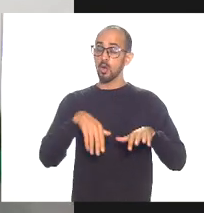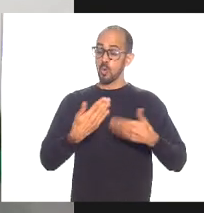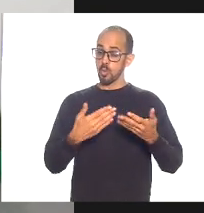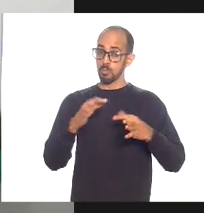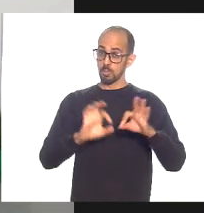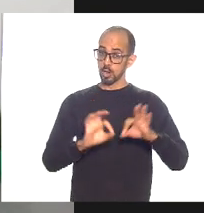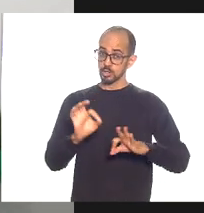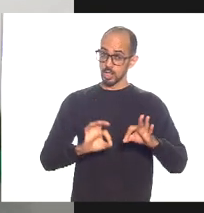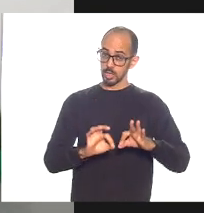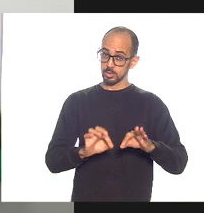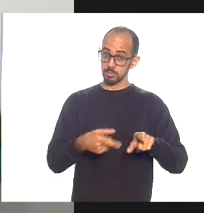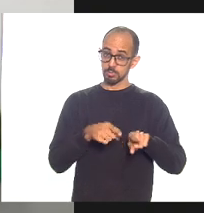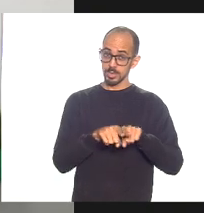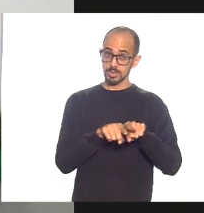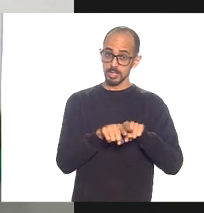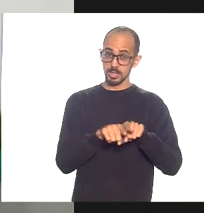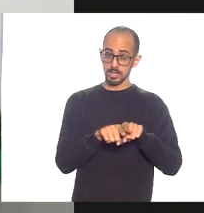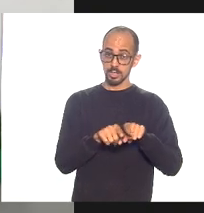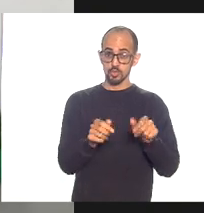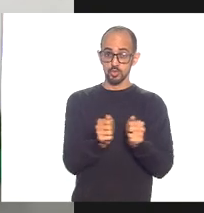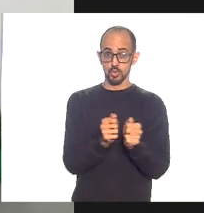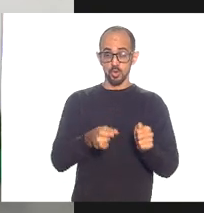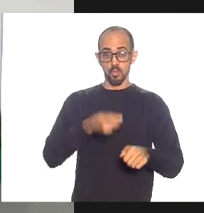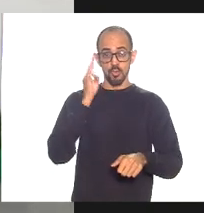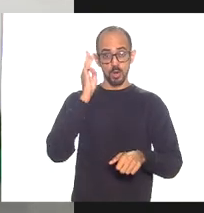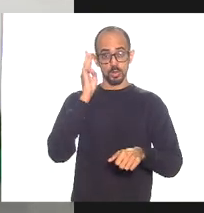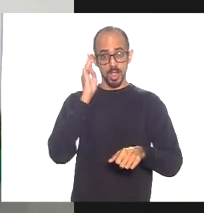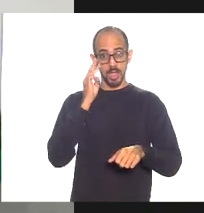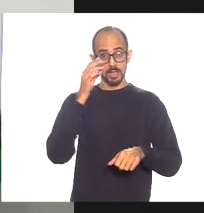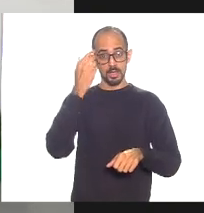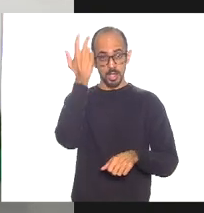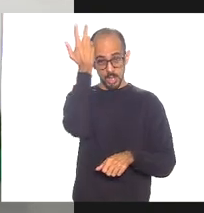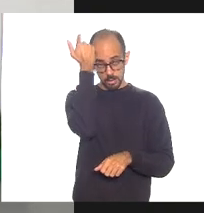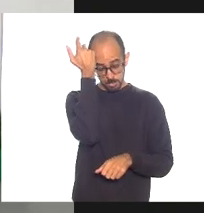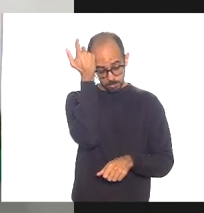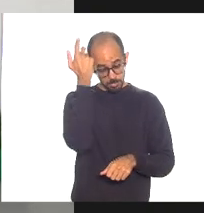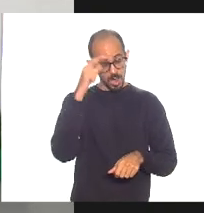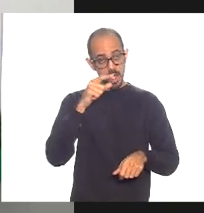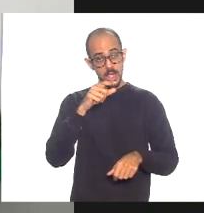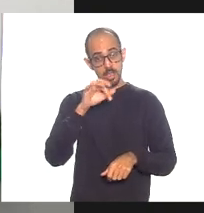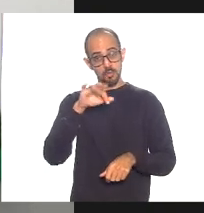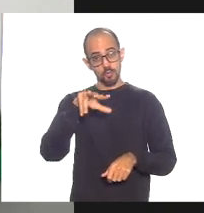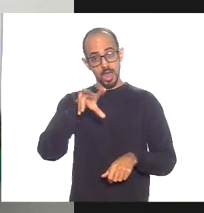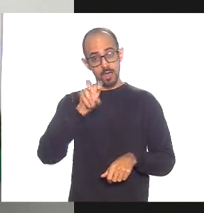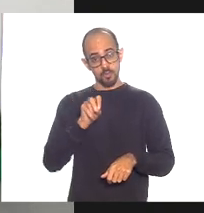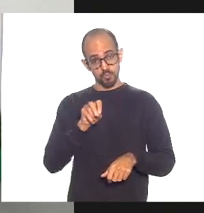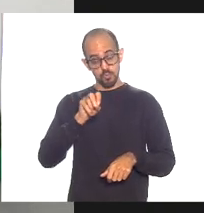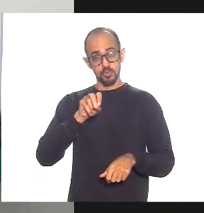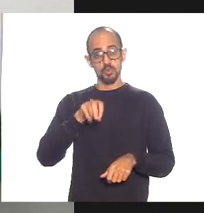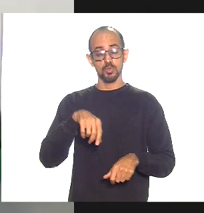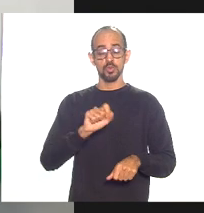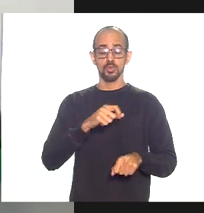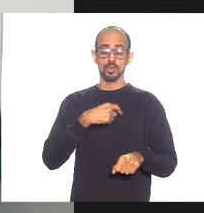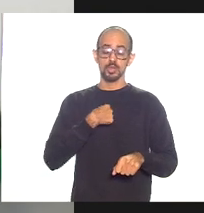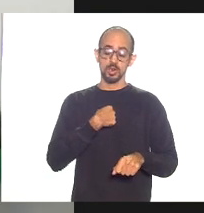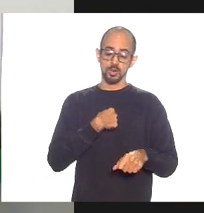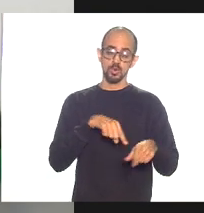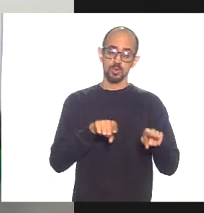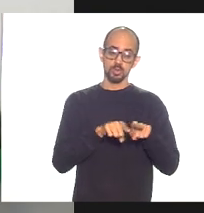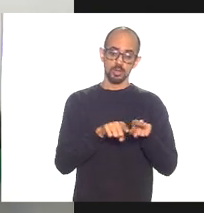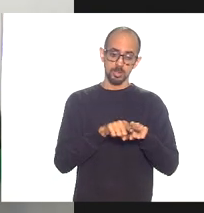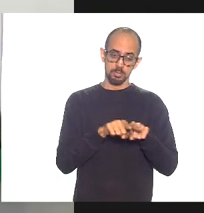parceria com o deputado Valdeque Carneiro, também Eliomar Coelho e Flávio Serafini. Já digo aqui do